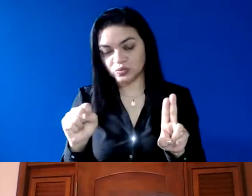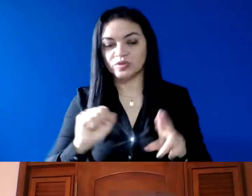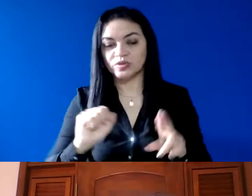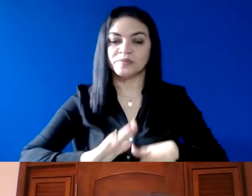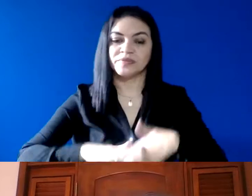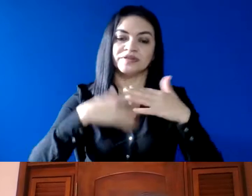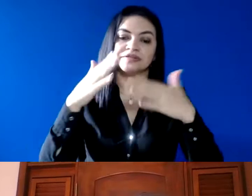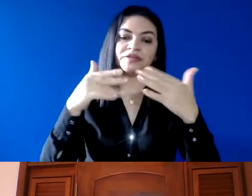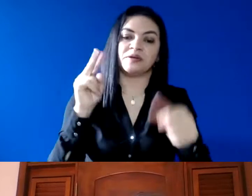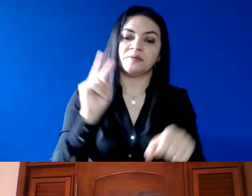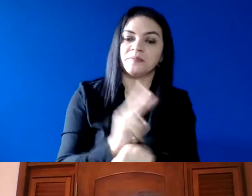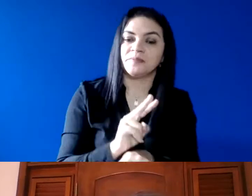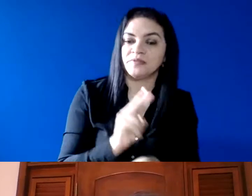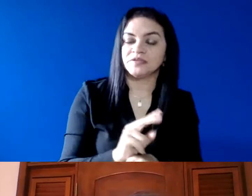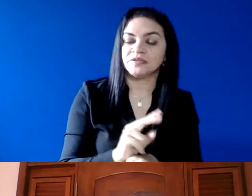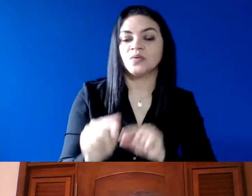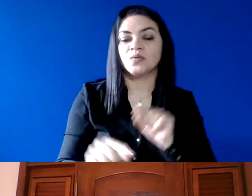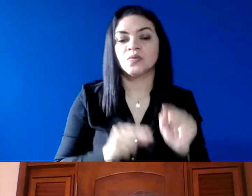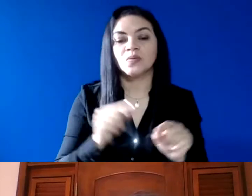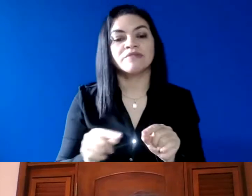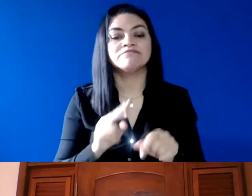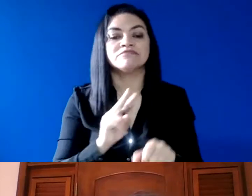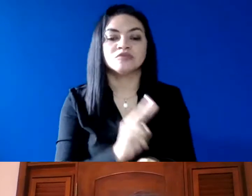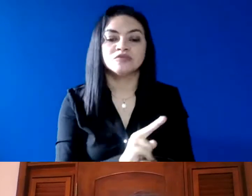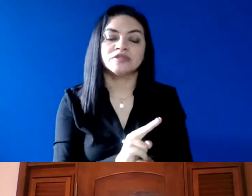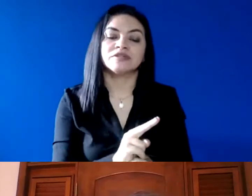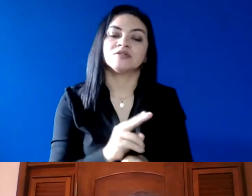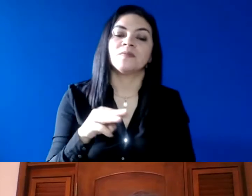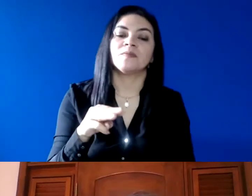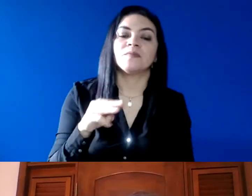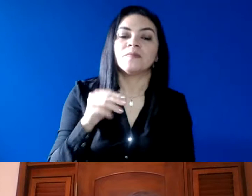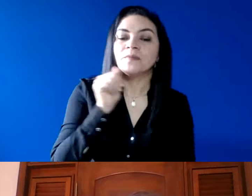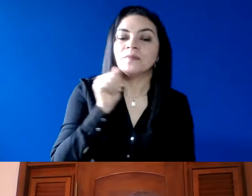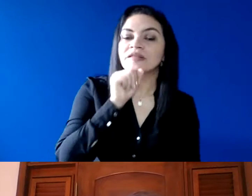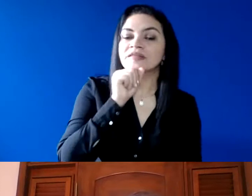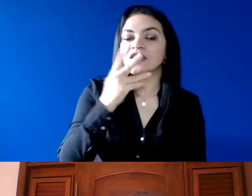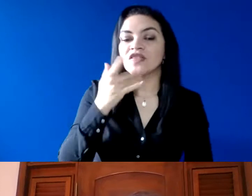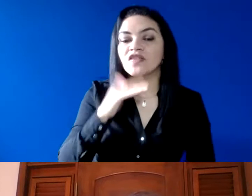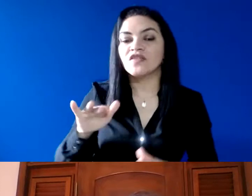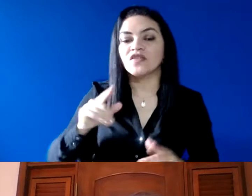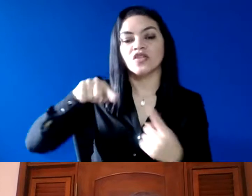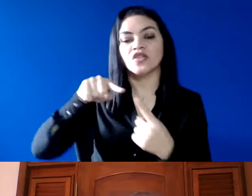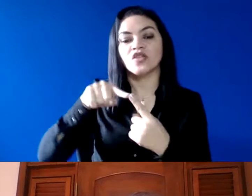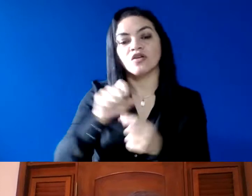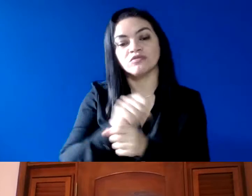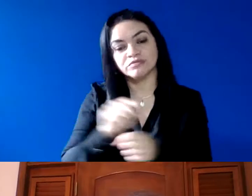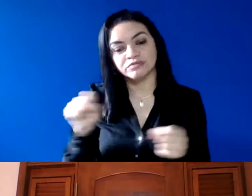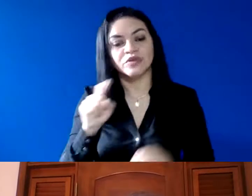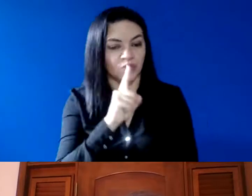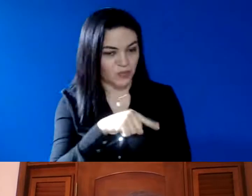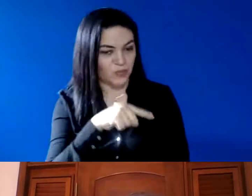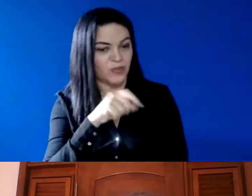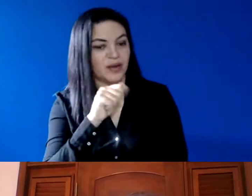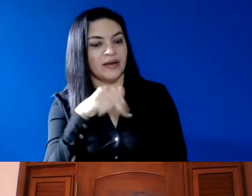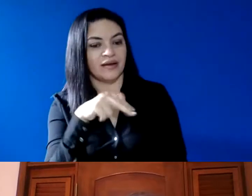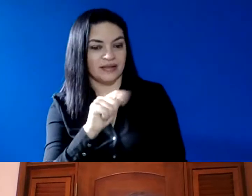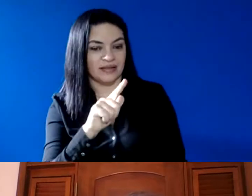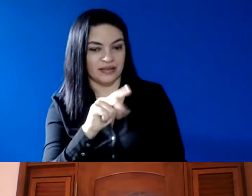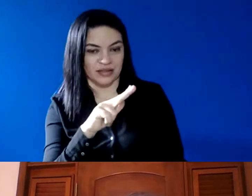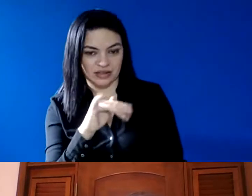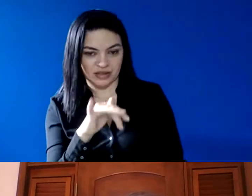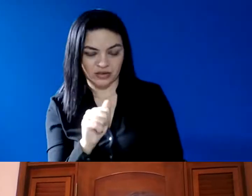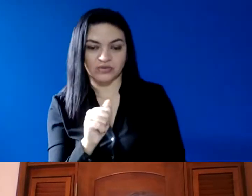o cuidado materno-infantil, que é o nosso maior objetivo, né, Ana Lúcia? Trazer para a